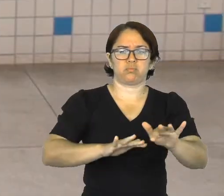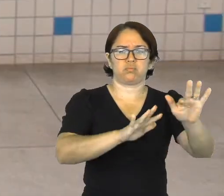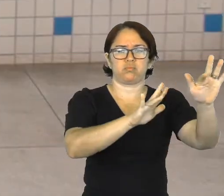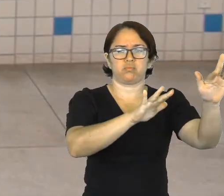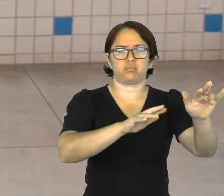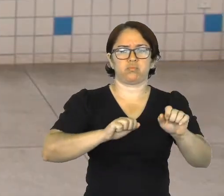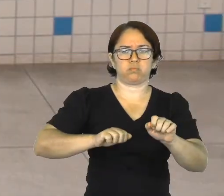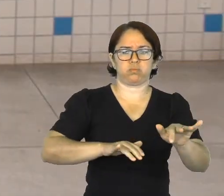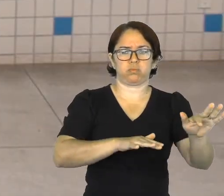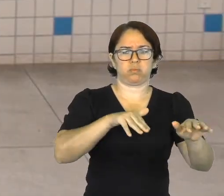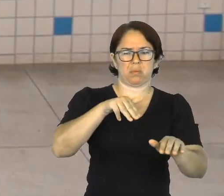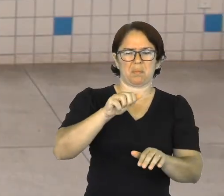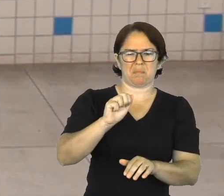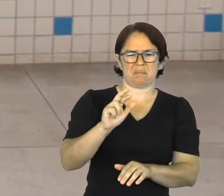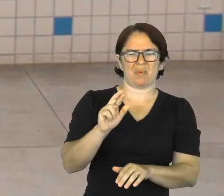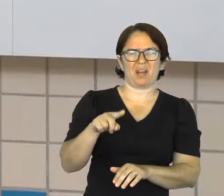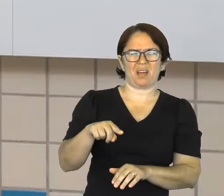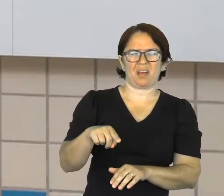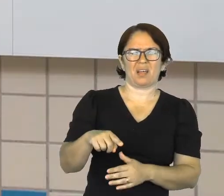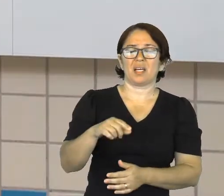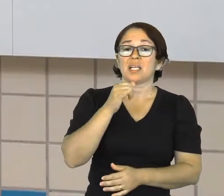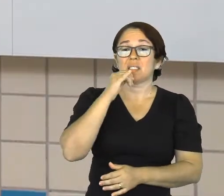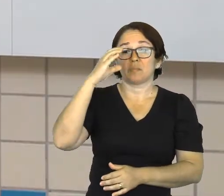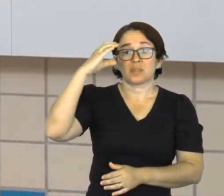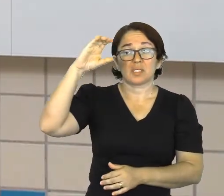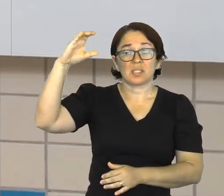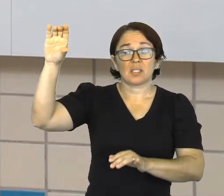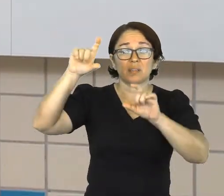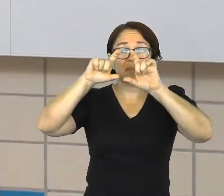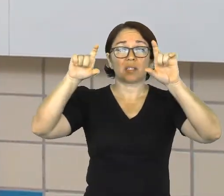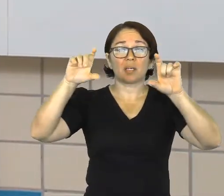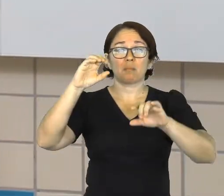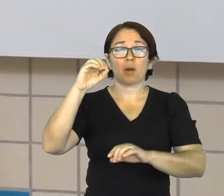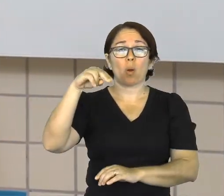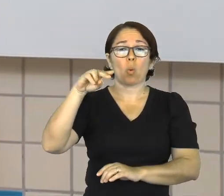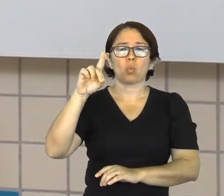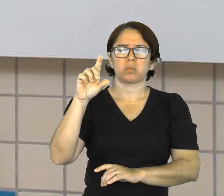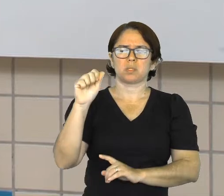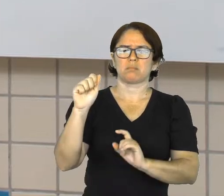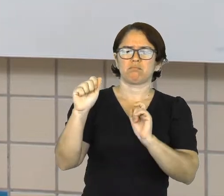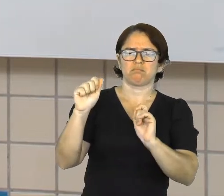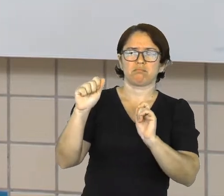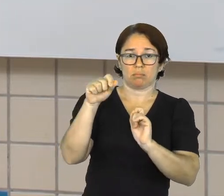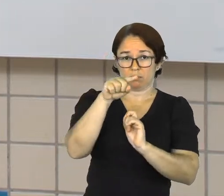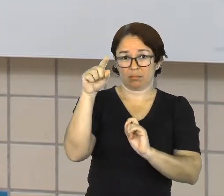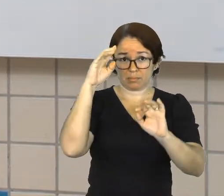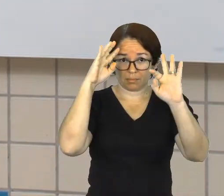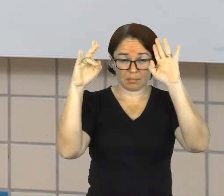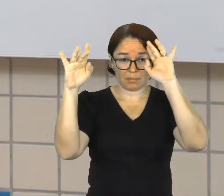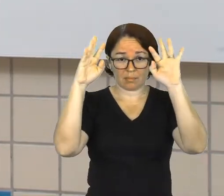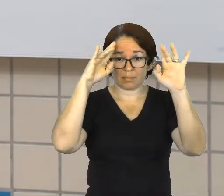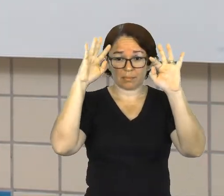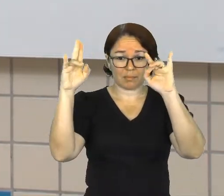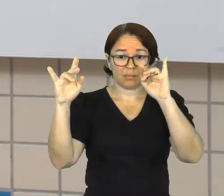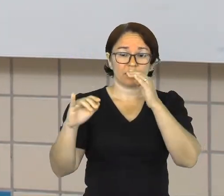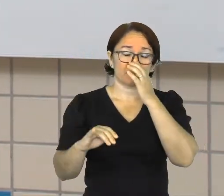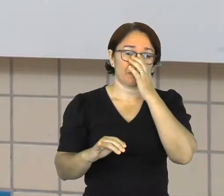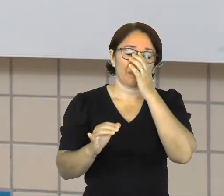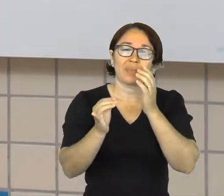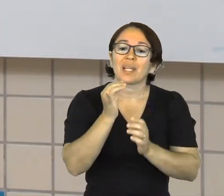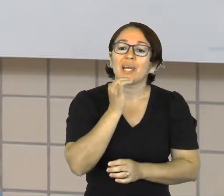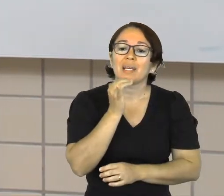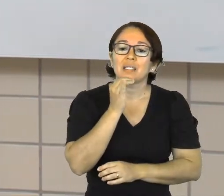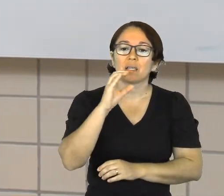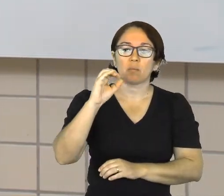meio da ciência? E aí? Pensaram um pouco? Que tipos de onda que